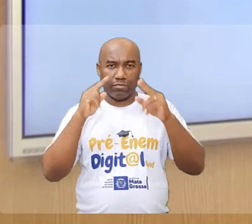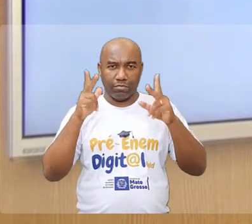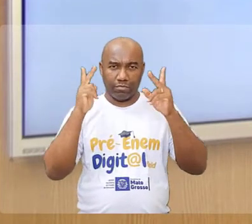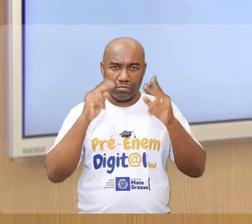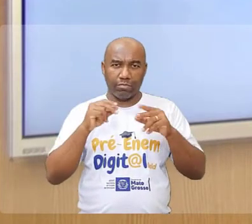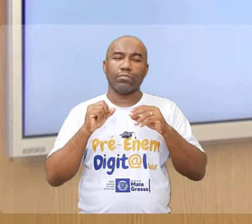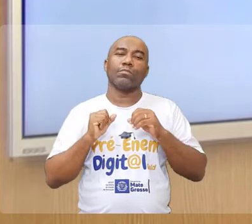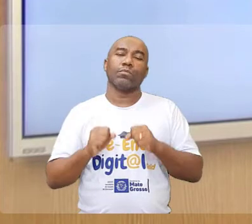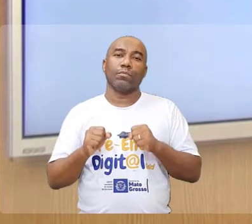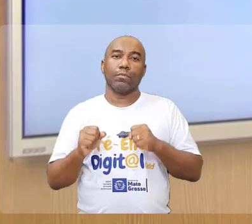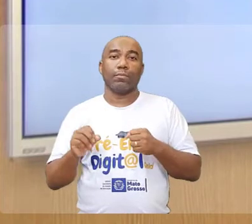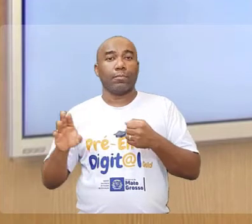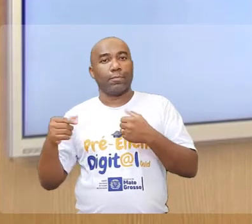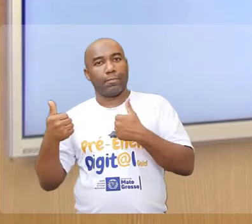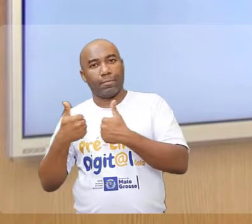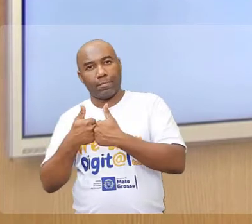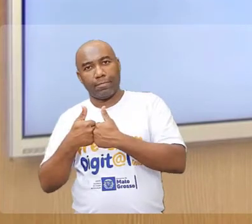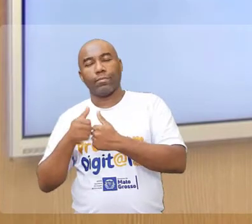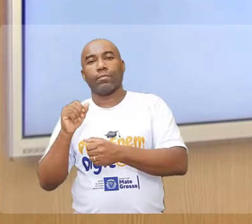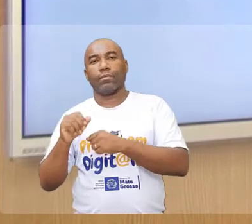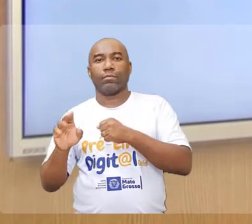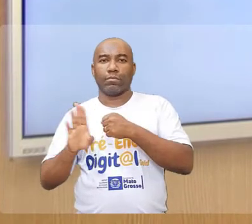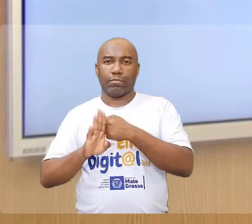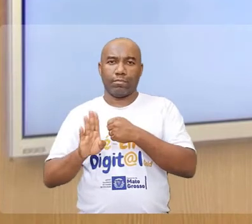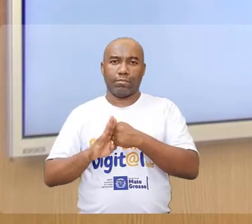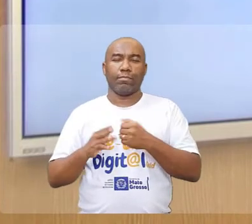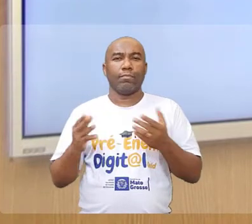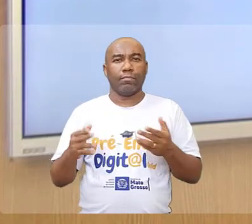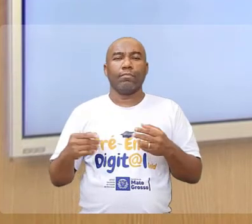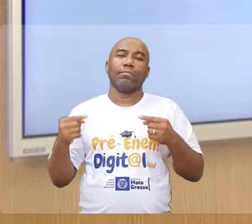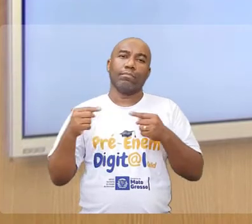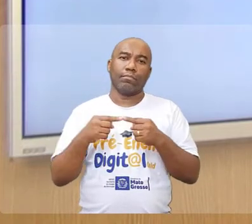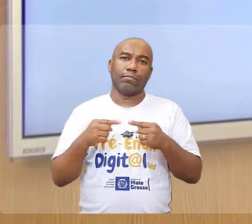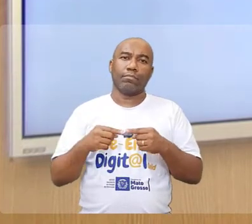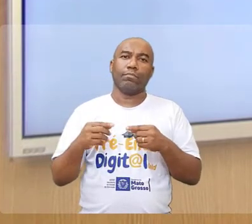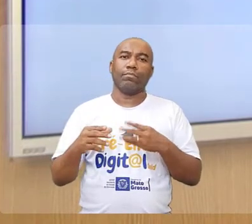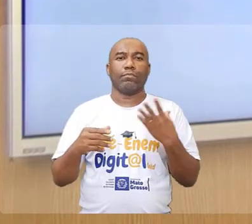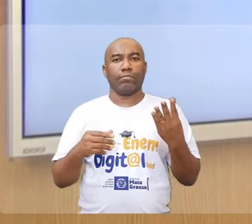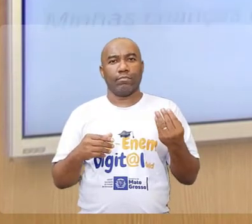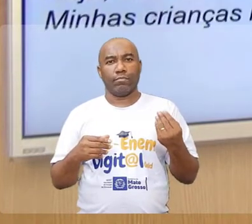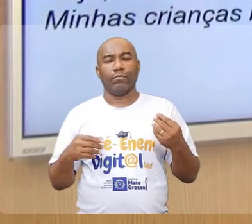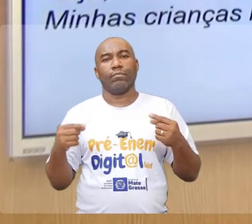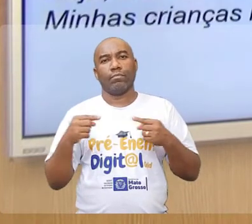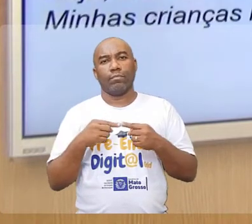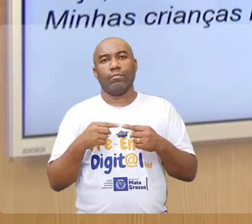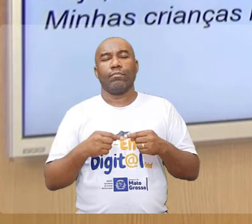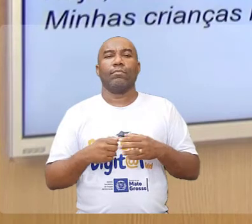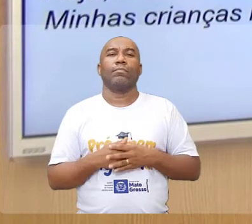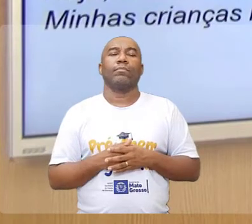ao lado de um substantivo. Claro que no plural.